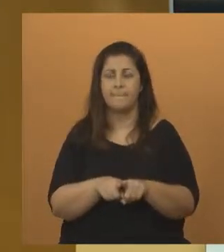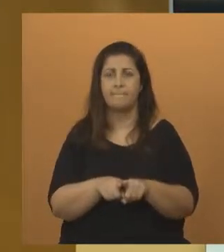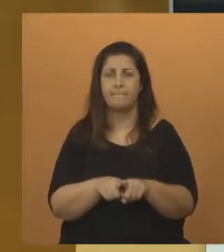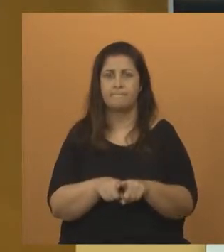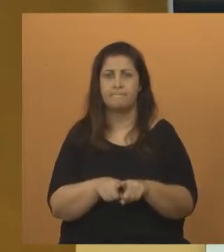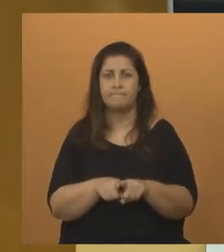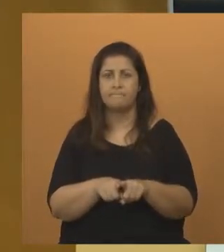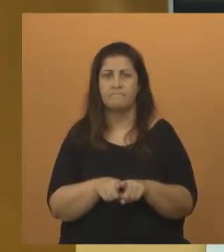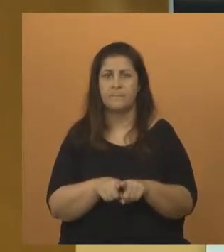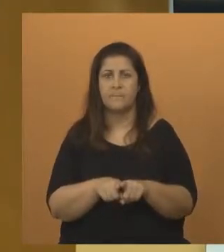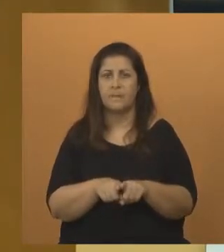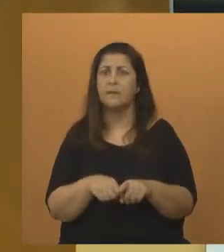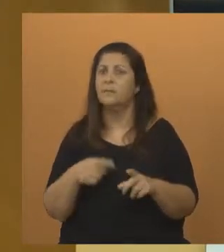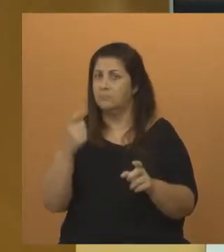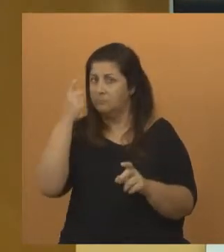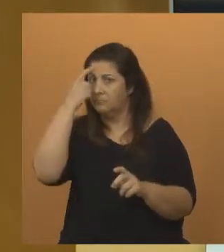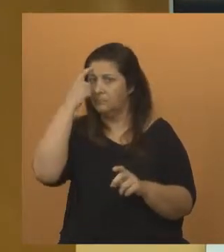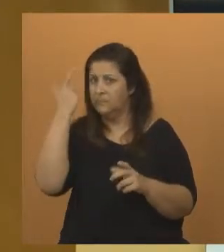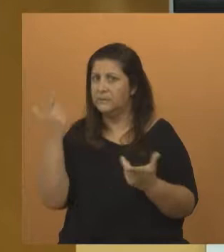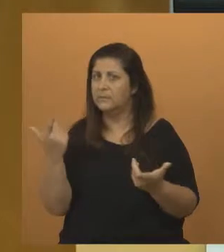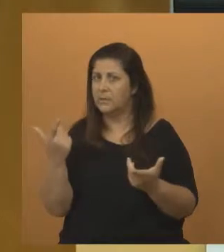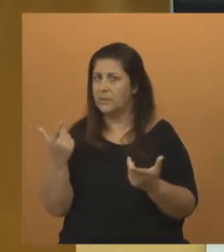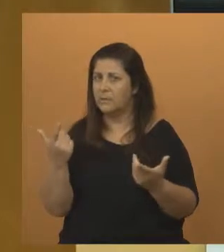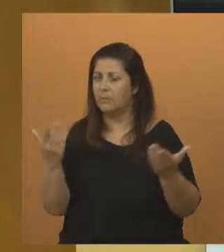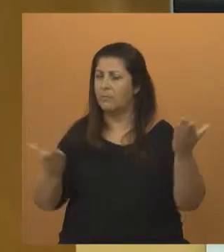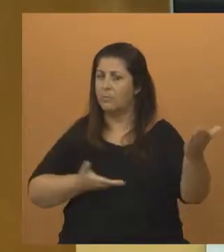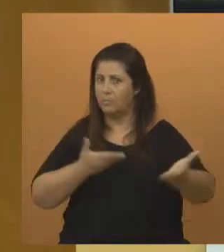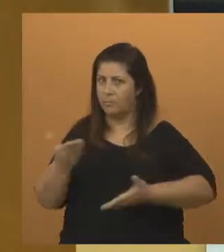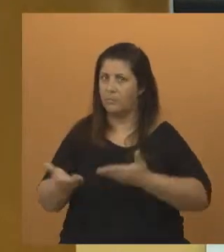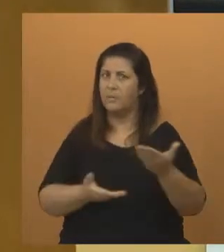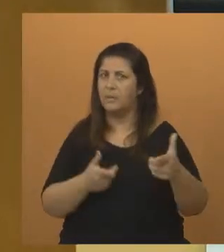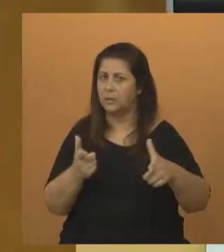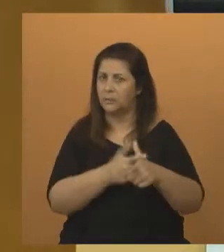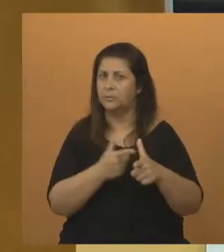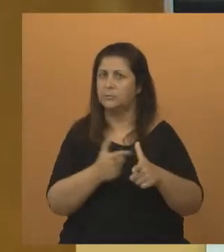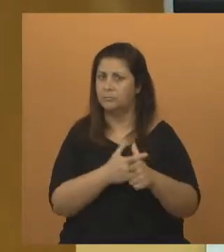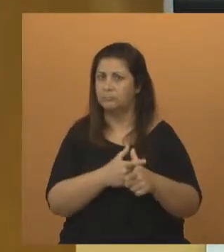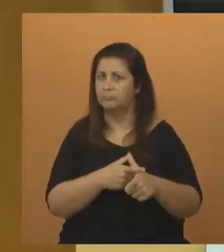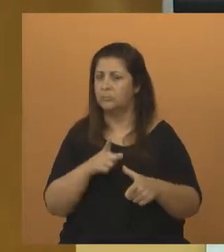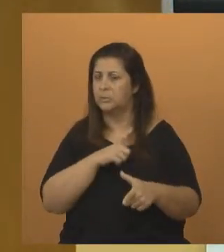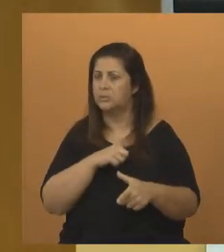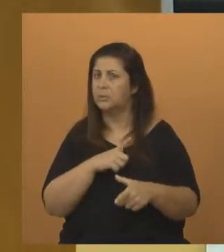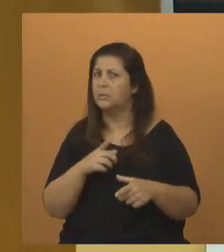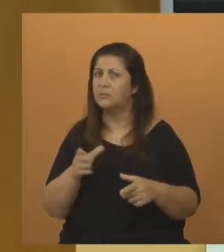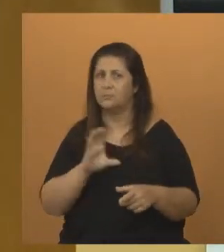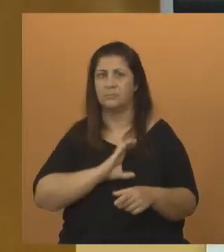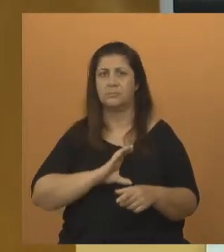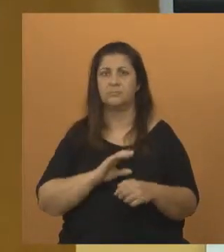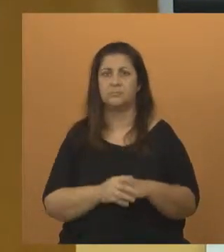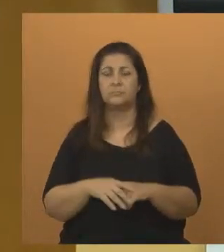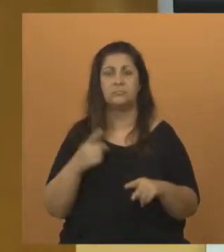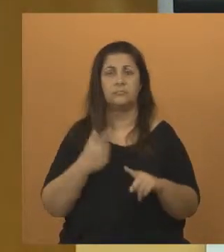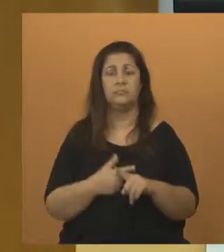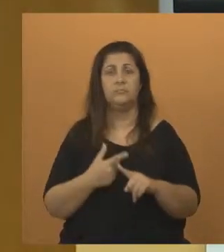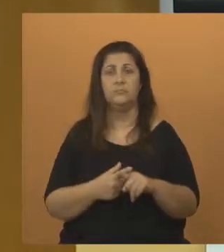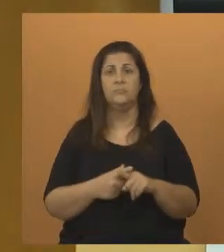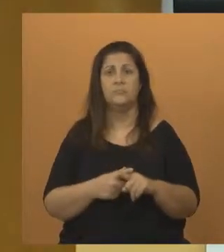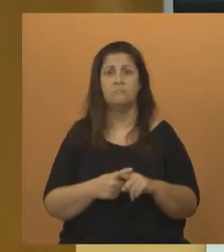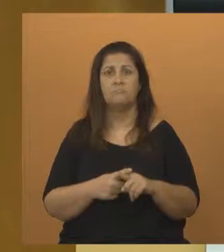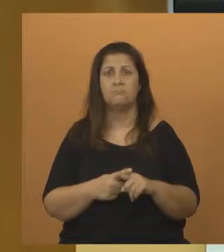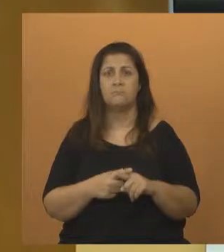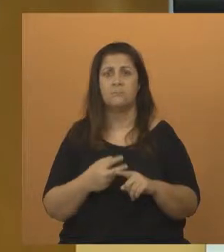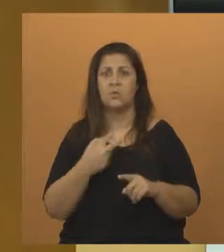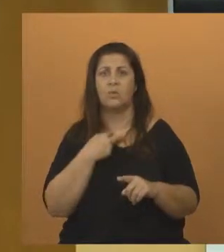seja considerado o valor da dívida que esses clubes têm para com o município. Porque de maneira alguma esperasse